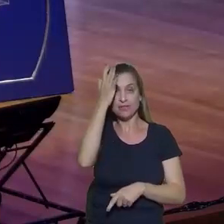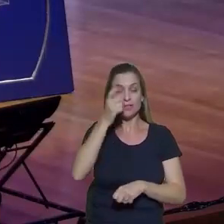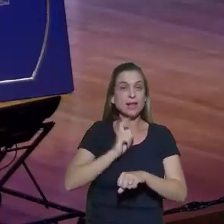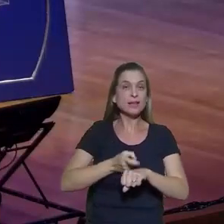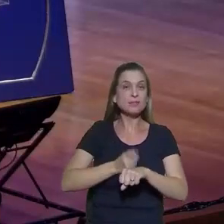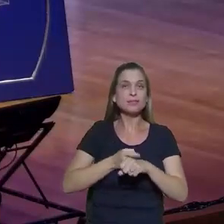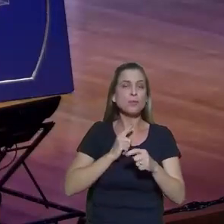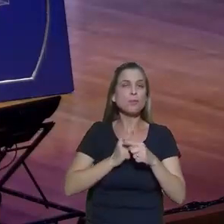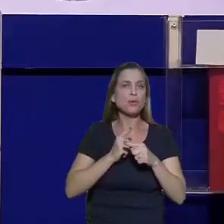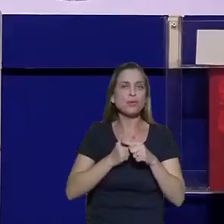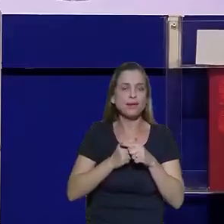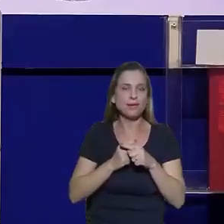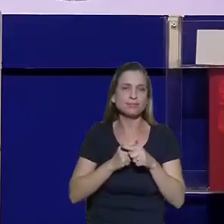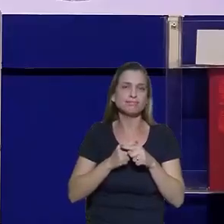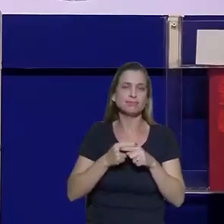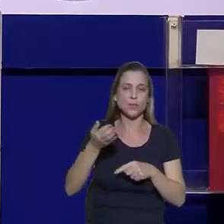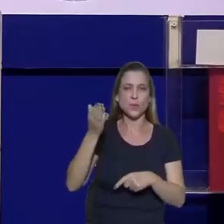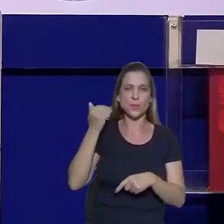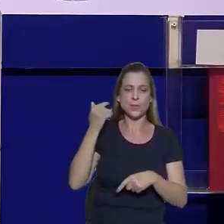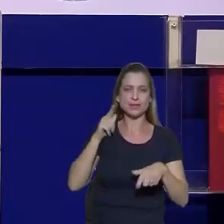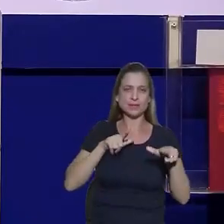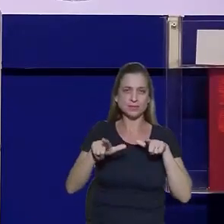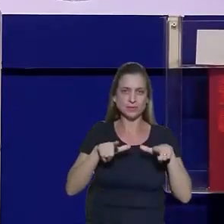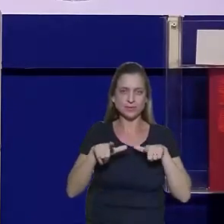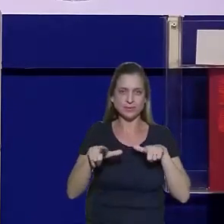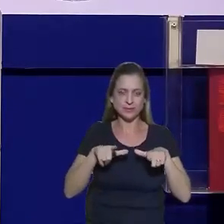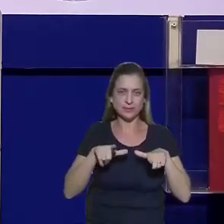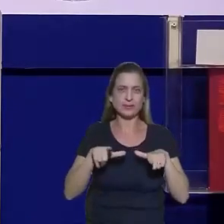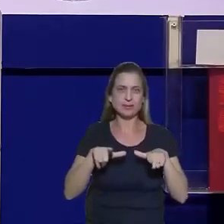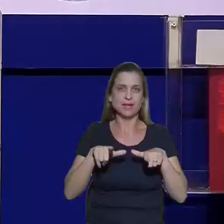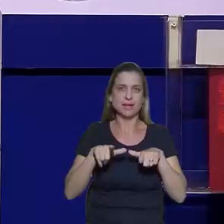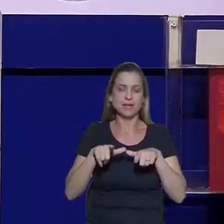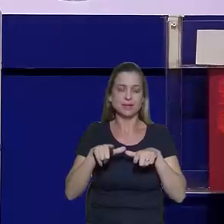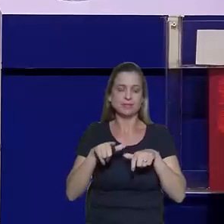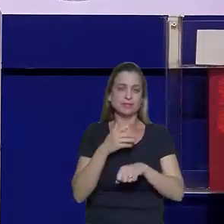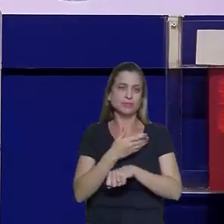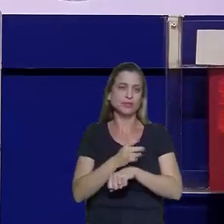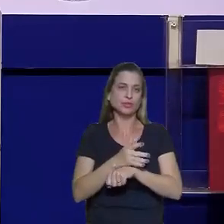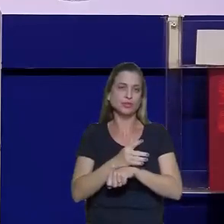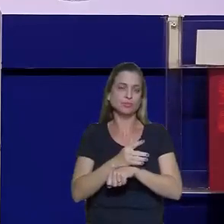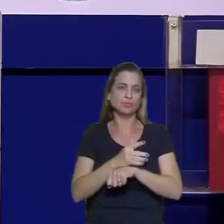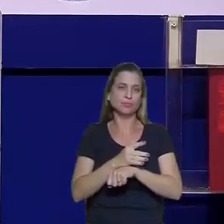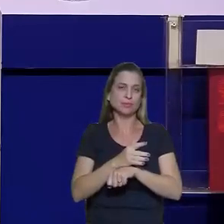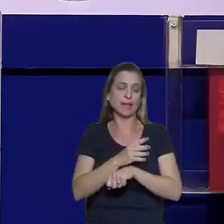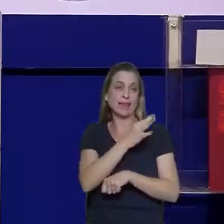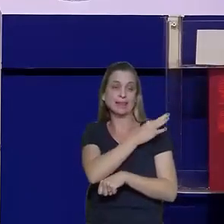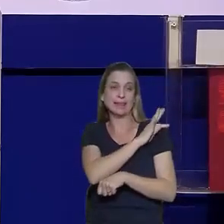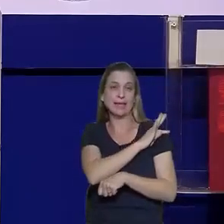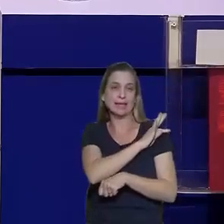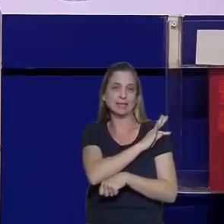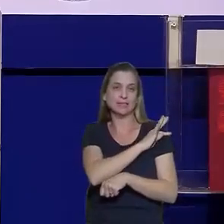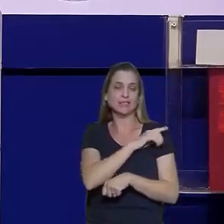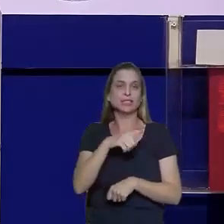Teimosia porque eu trabalhava num lugar, eu exercia uma função técnica e teve uma